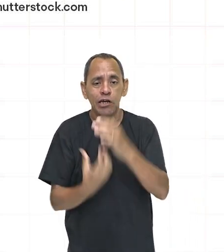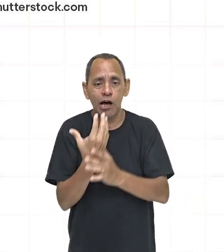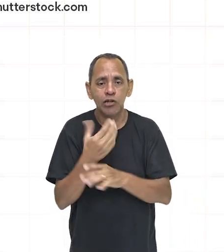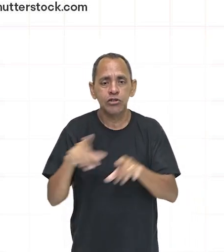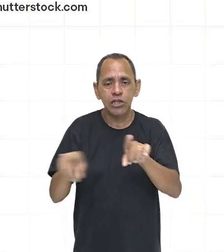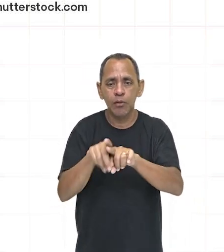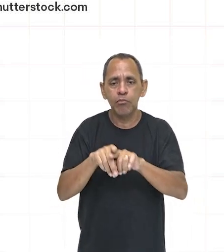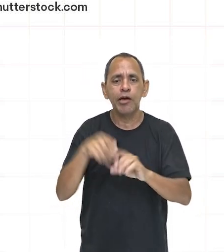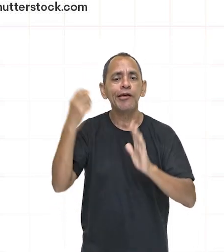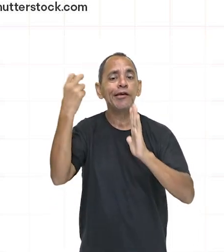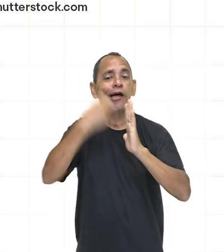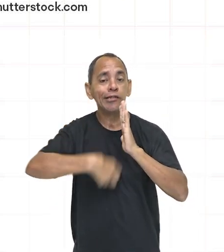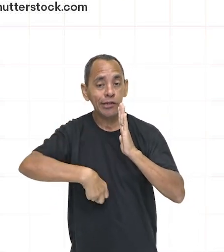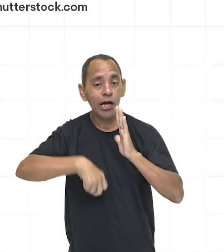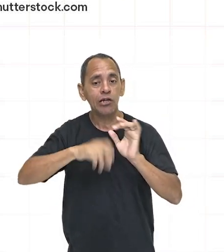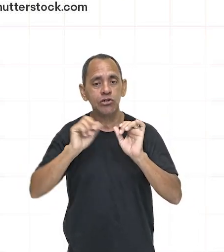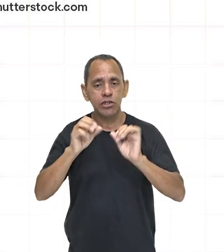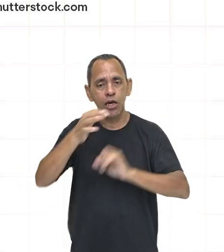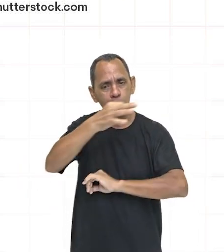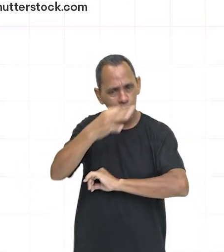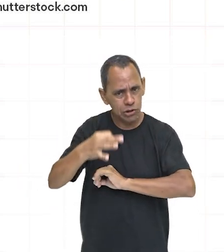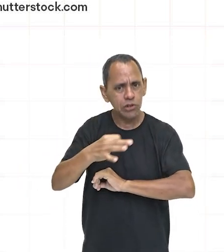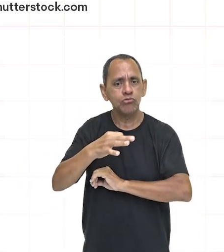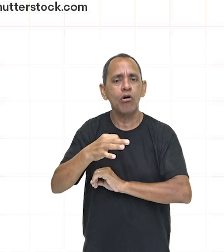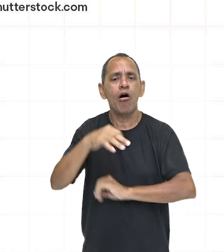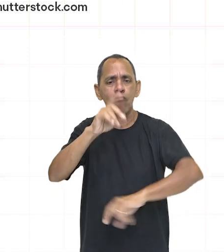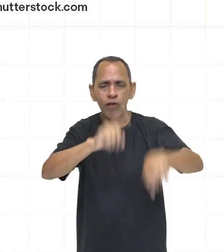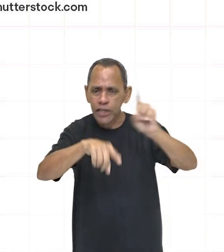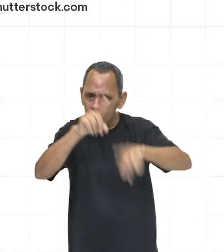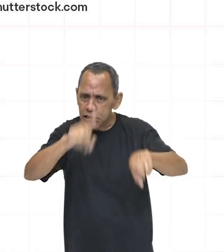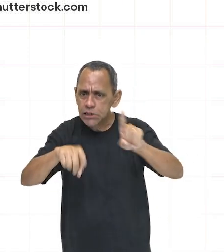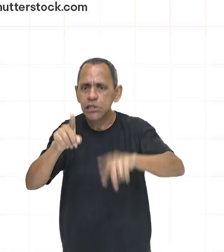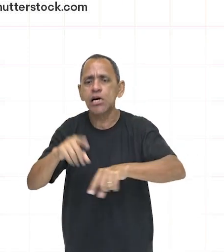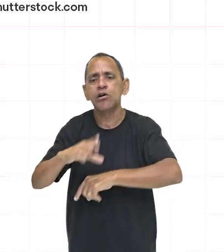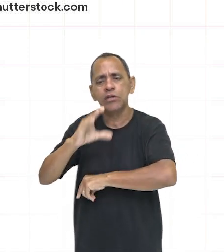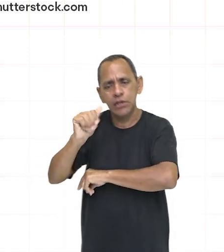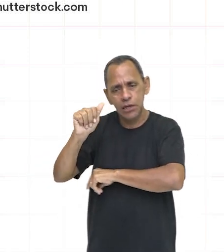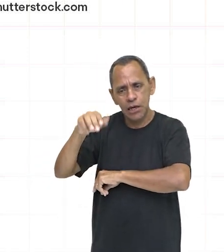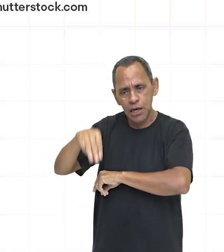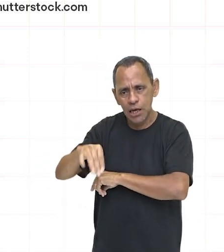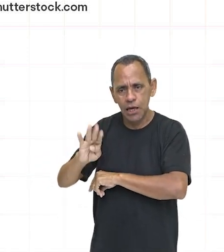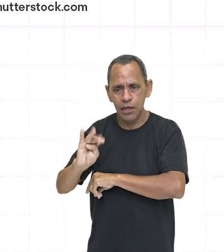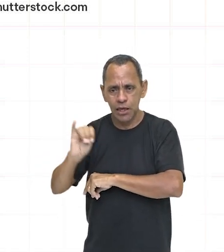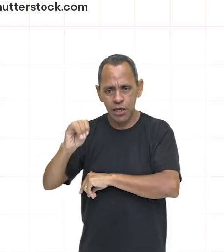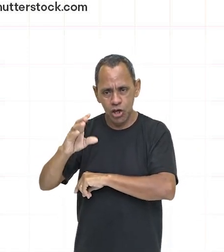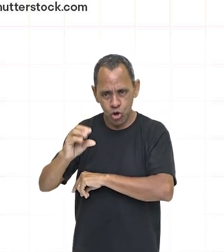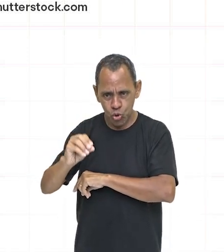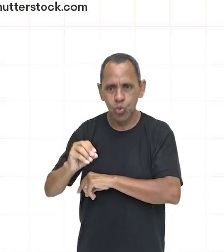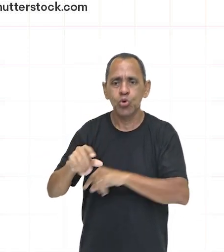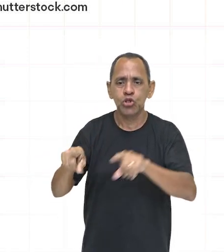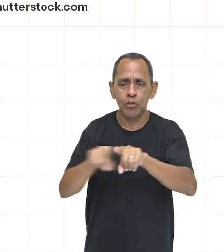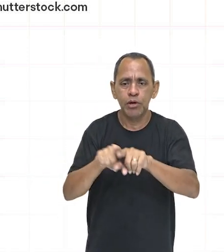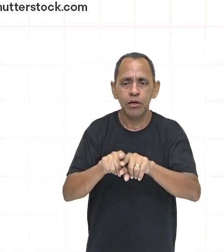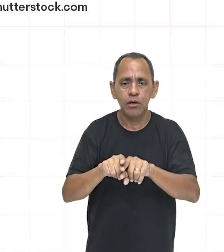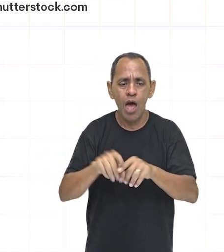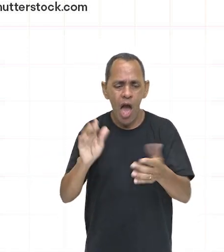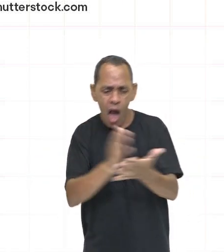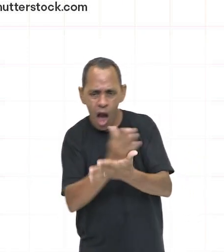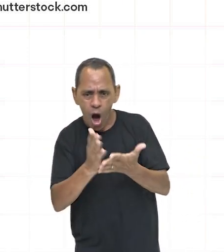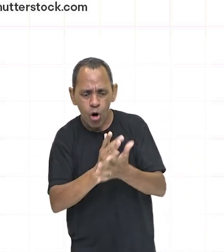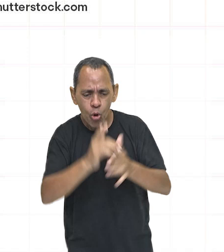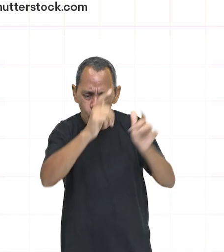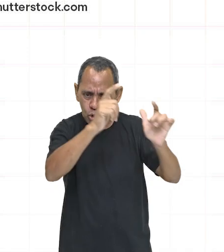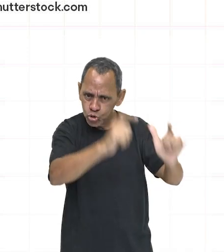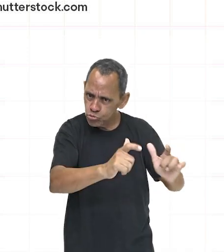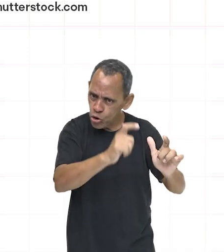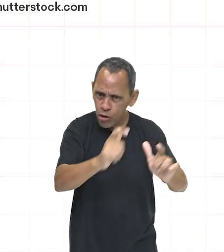câmbio, porque cada moeda vai ter o seu valor. Existem umas que vão ser melhor que outra, né, em relação